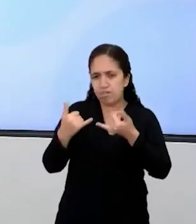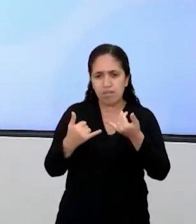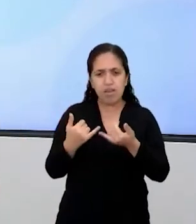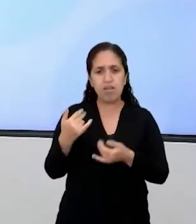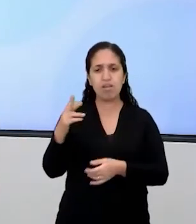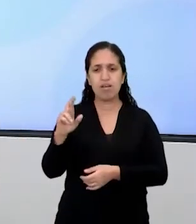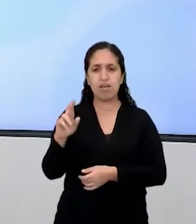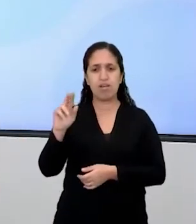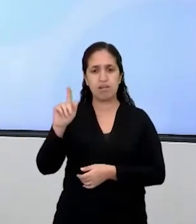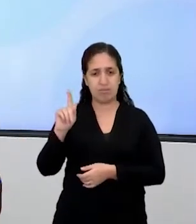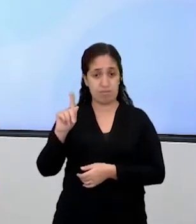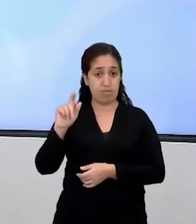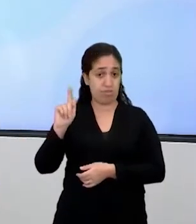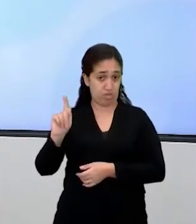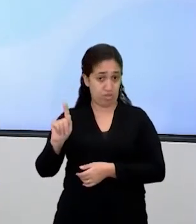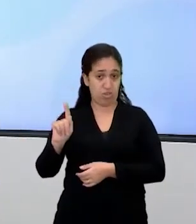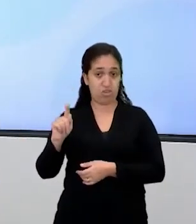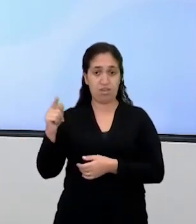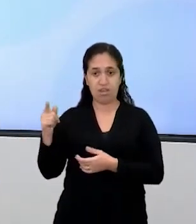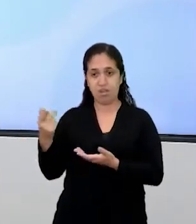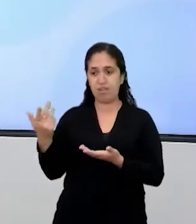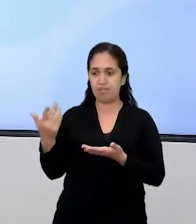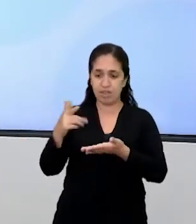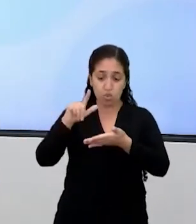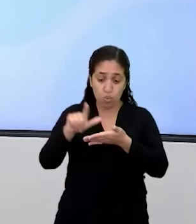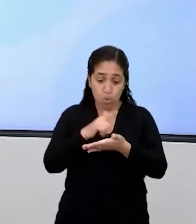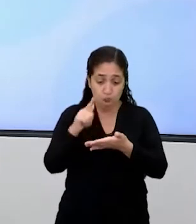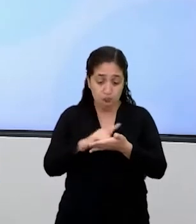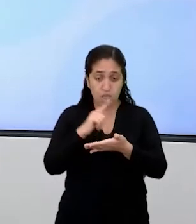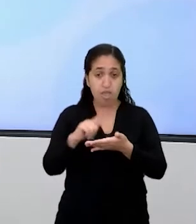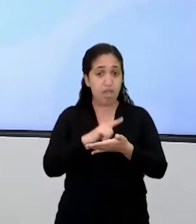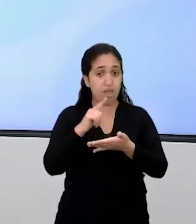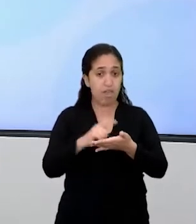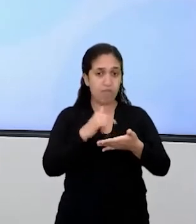aqui, seja aquele jogo que ele tem o livro, que já